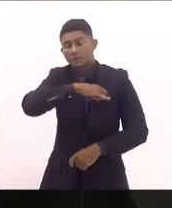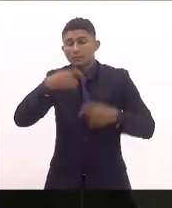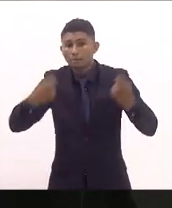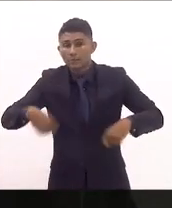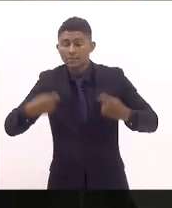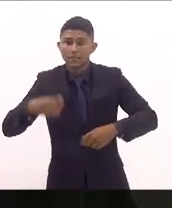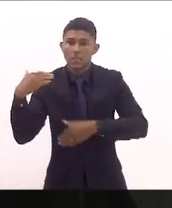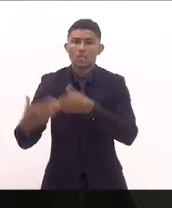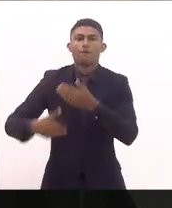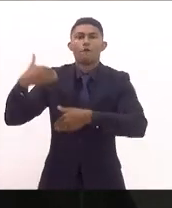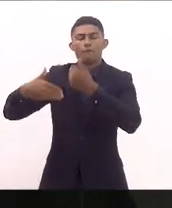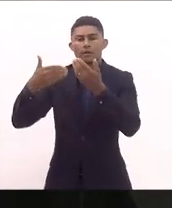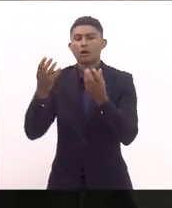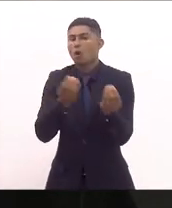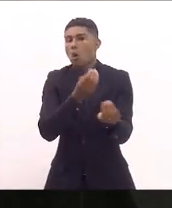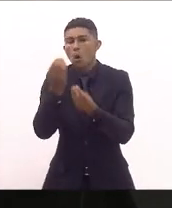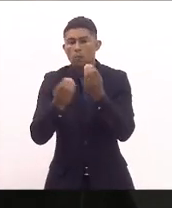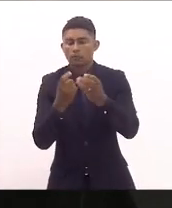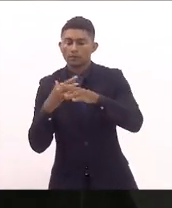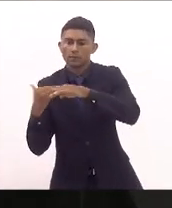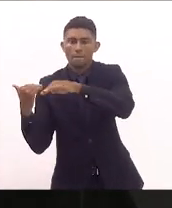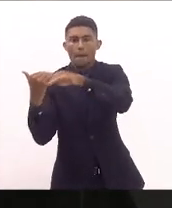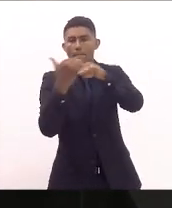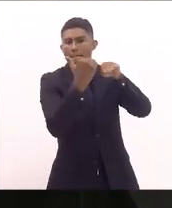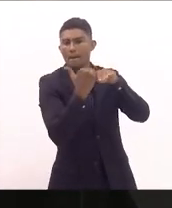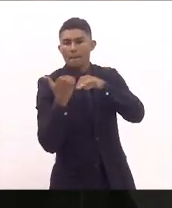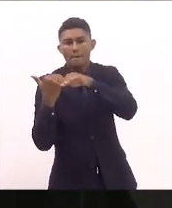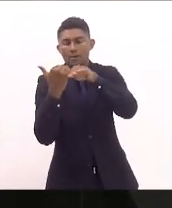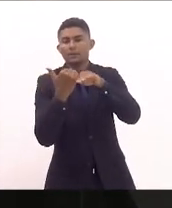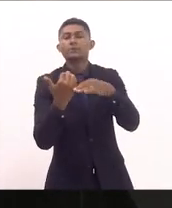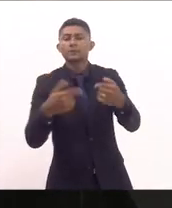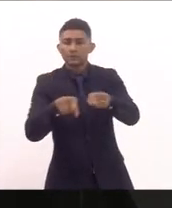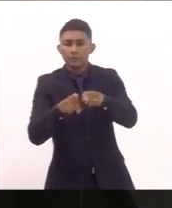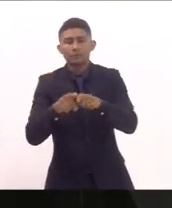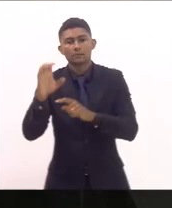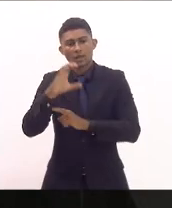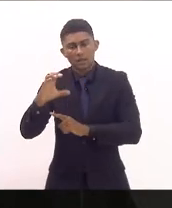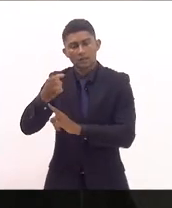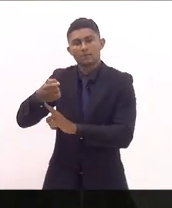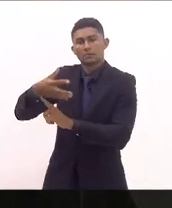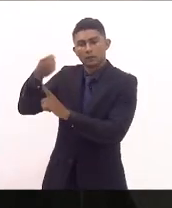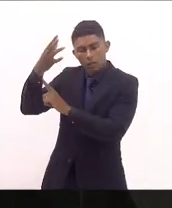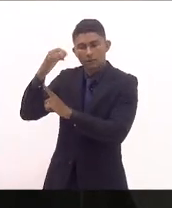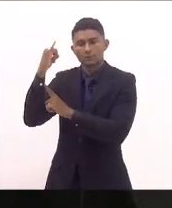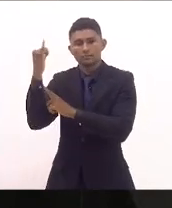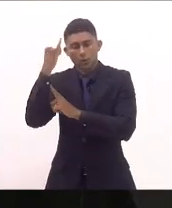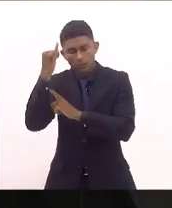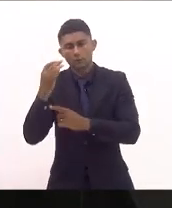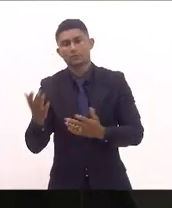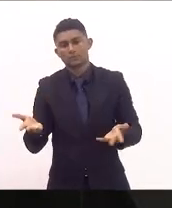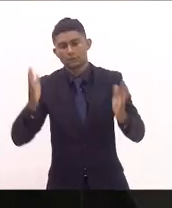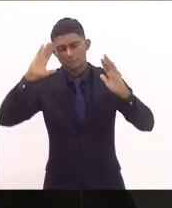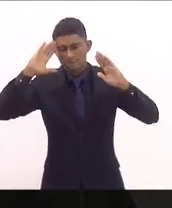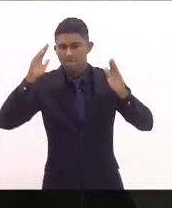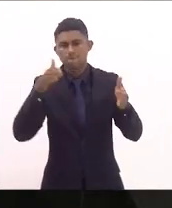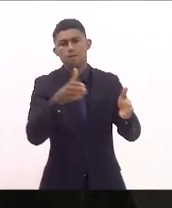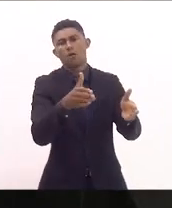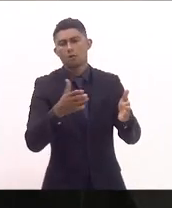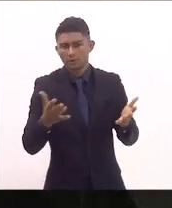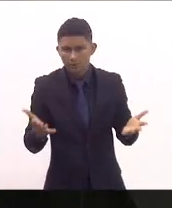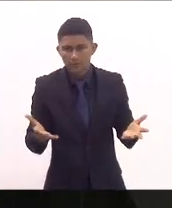Janeiro que tem a Equidade como um princípio e que tem a produção científica e tecnológica como o norte importante